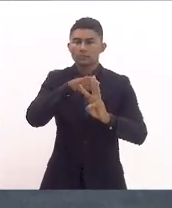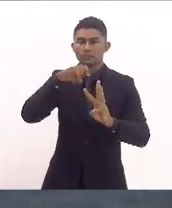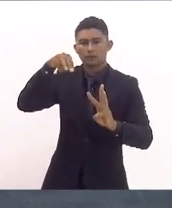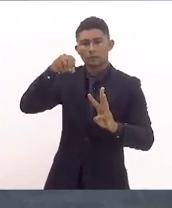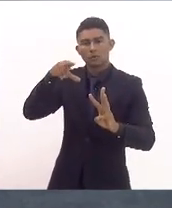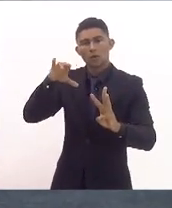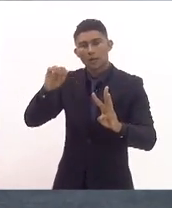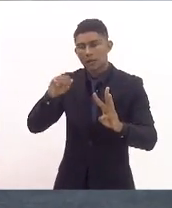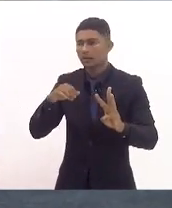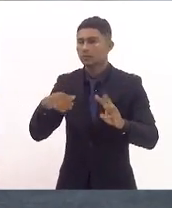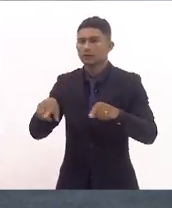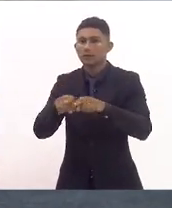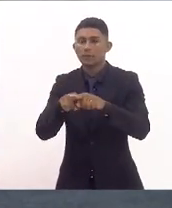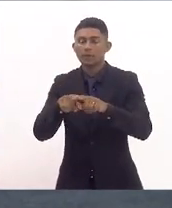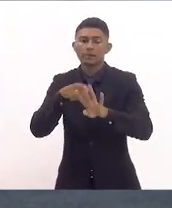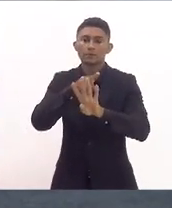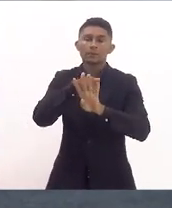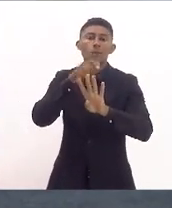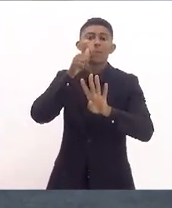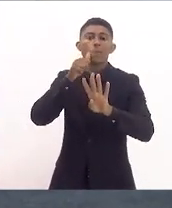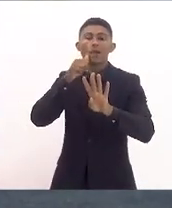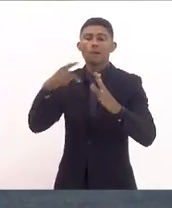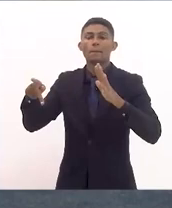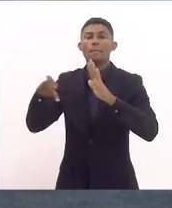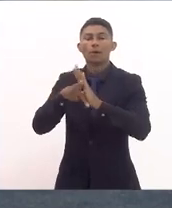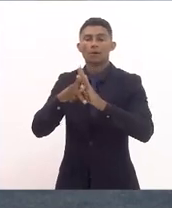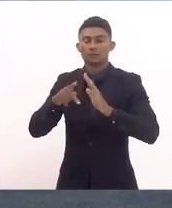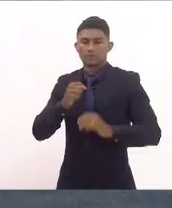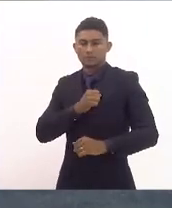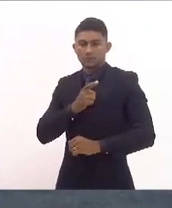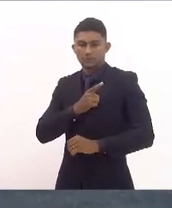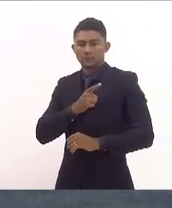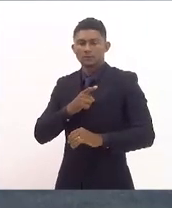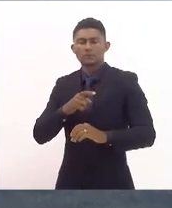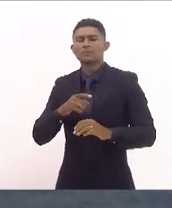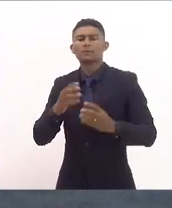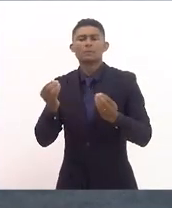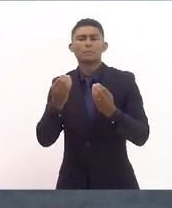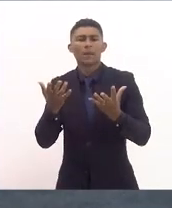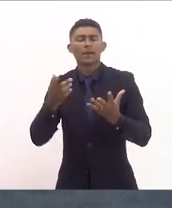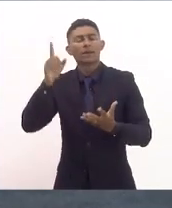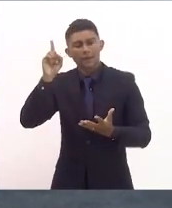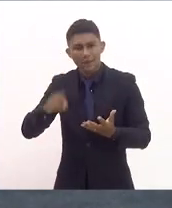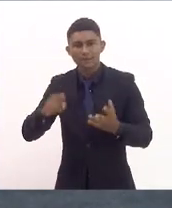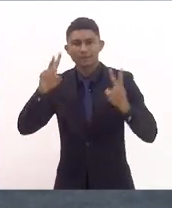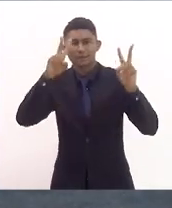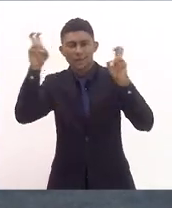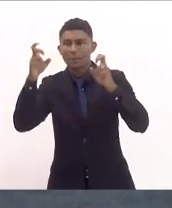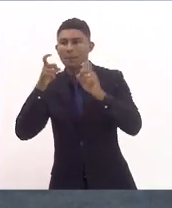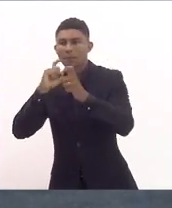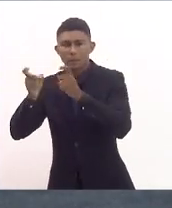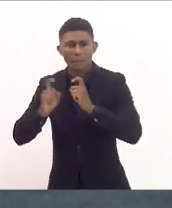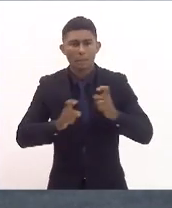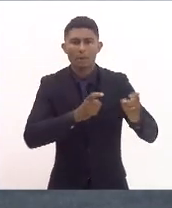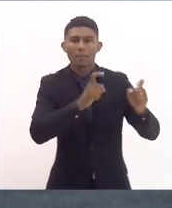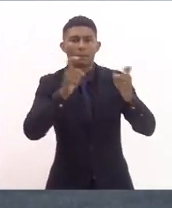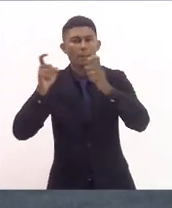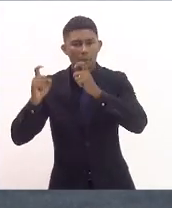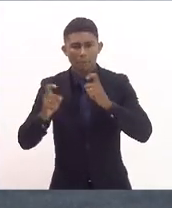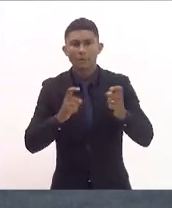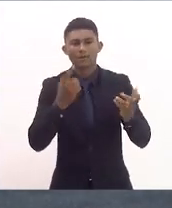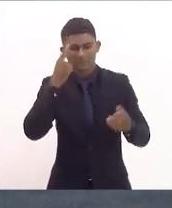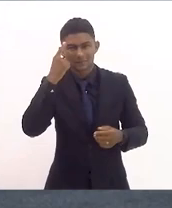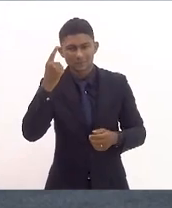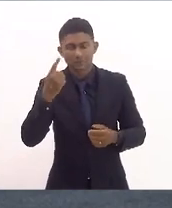Mônica e as mulheres de São Gonçalo justamente pra gente tratar sobre essa música é